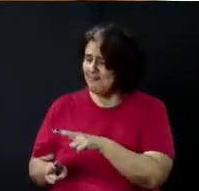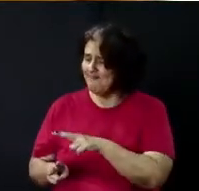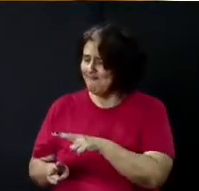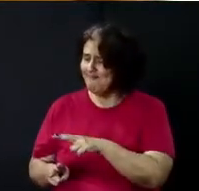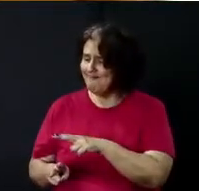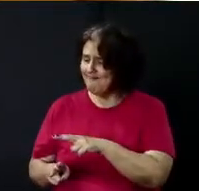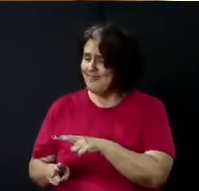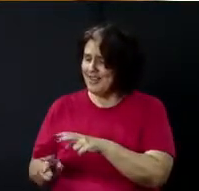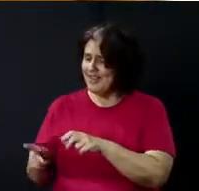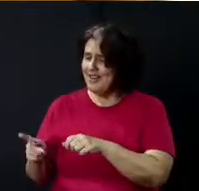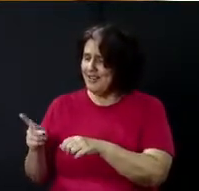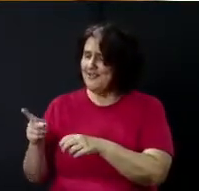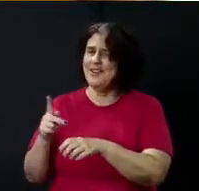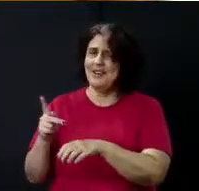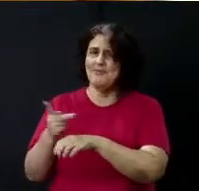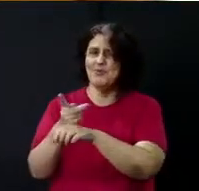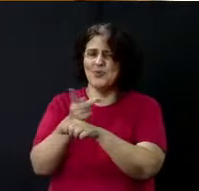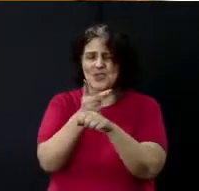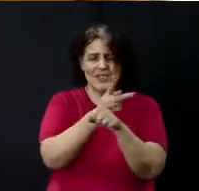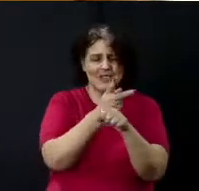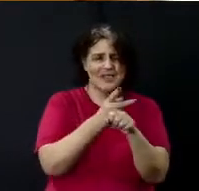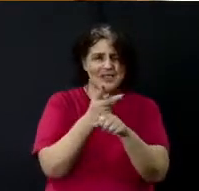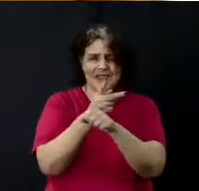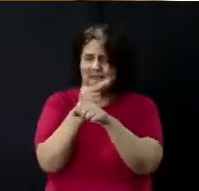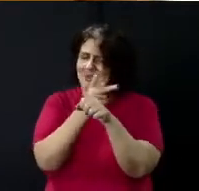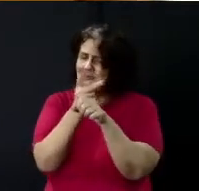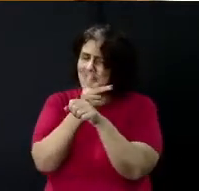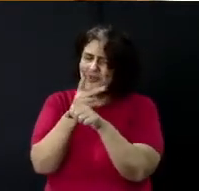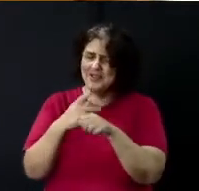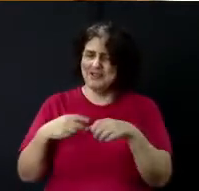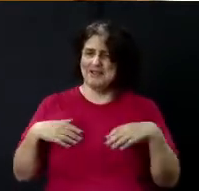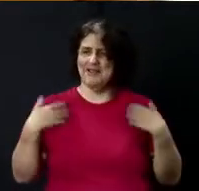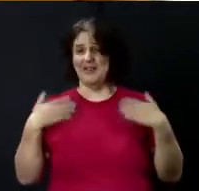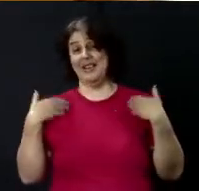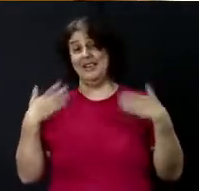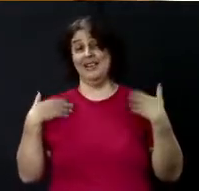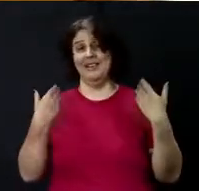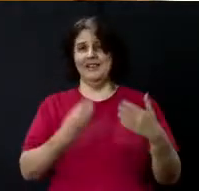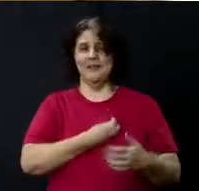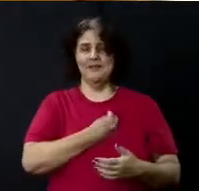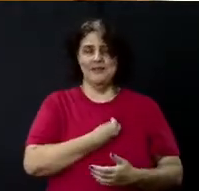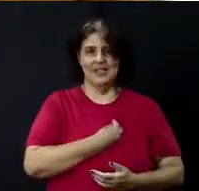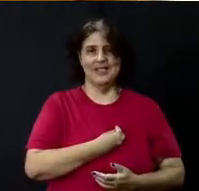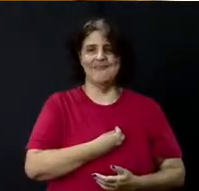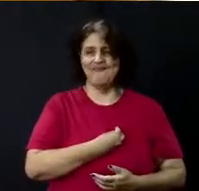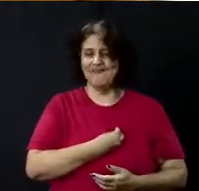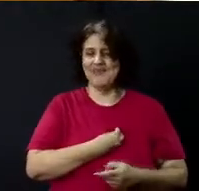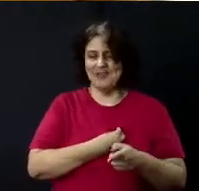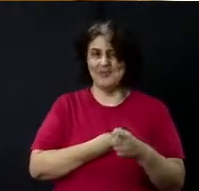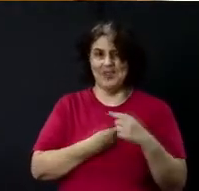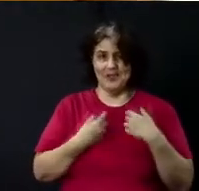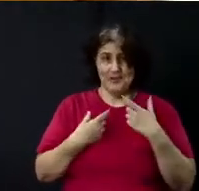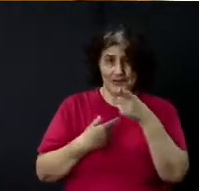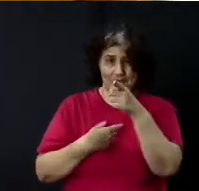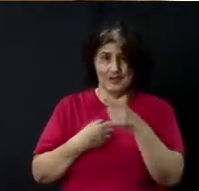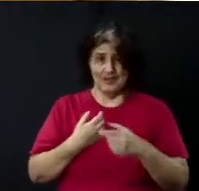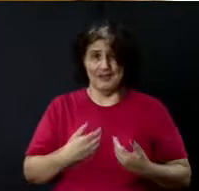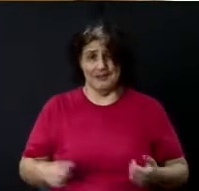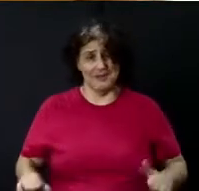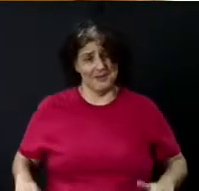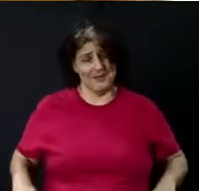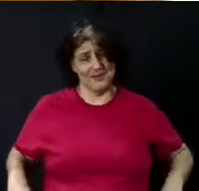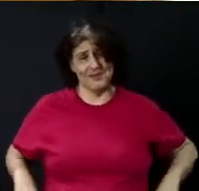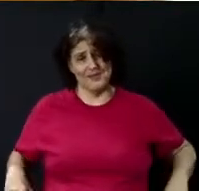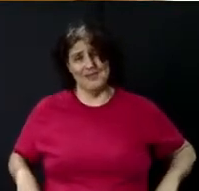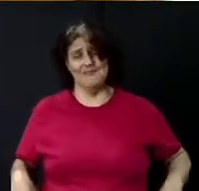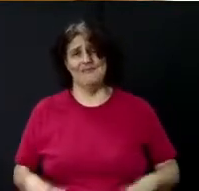seus prazeres, das suas satisfações, do seu egoísmo, e você sofre com isso, mas a primeira coisa a